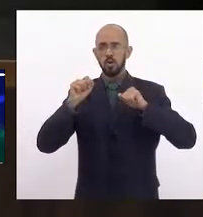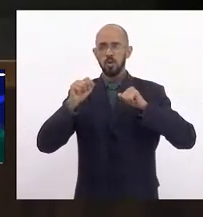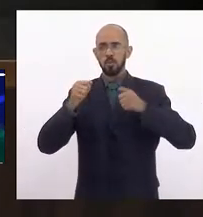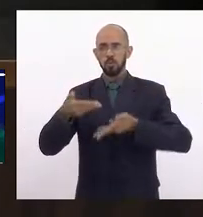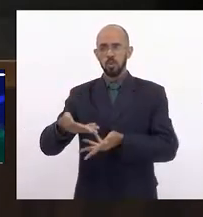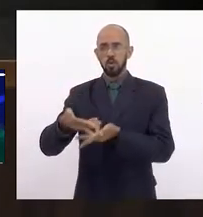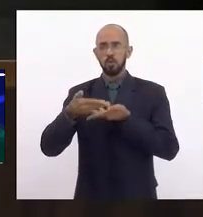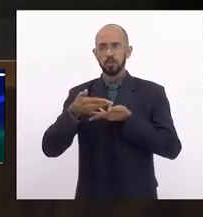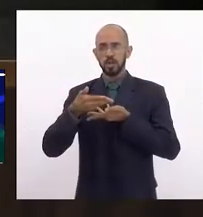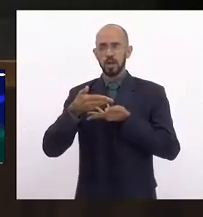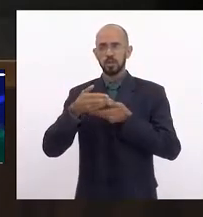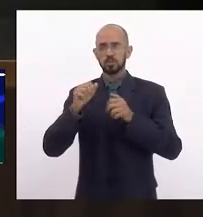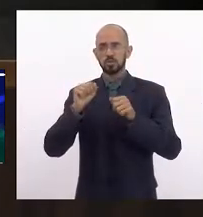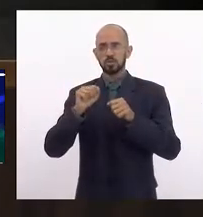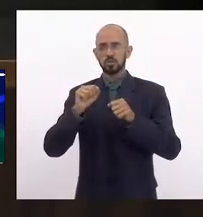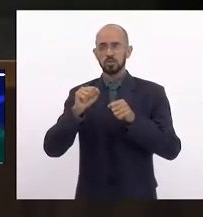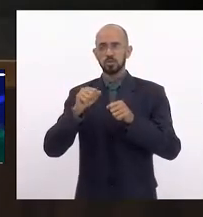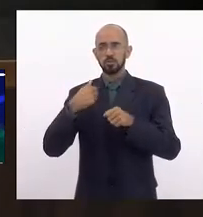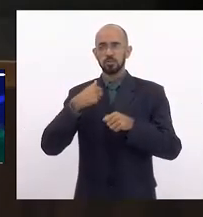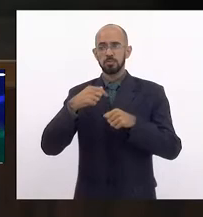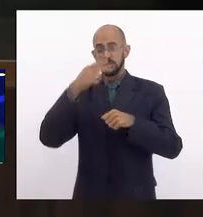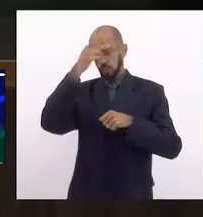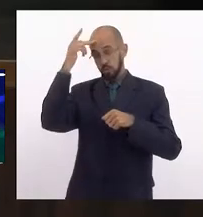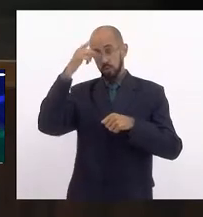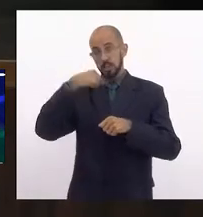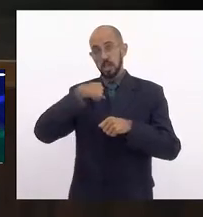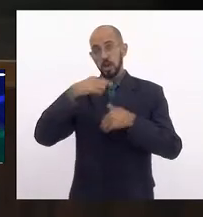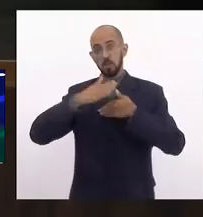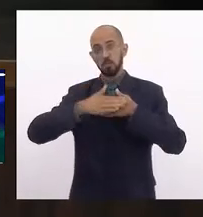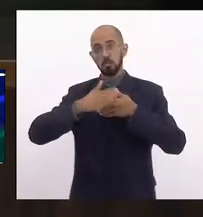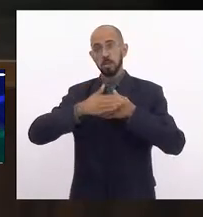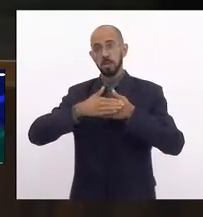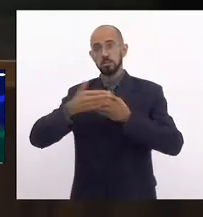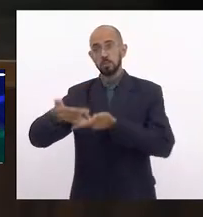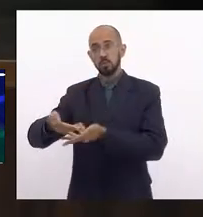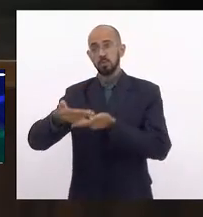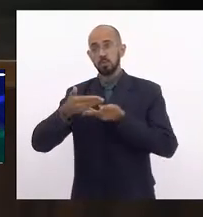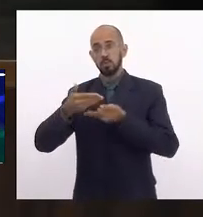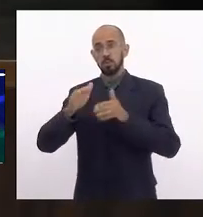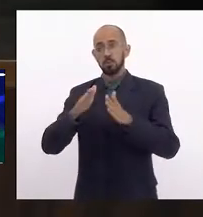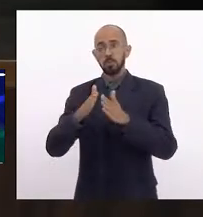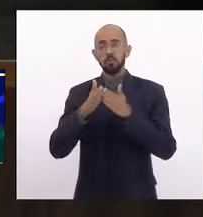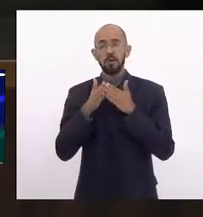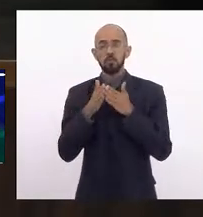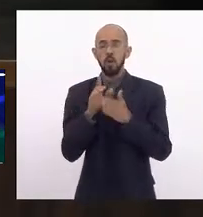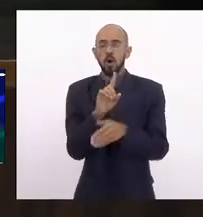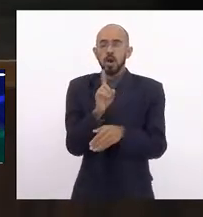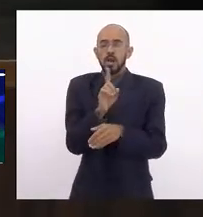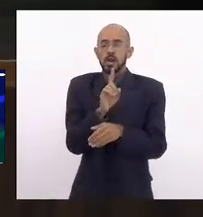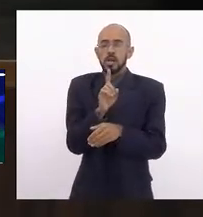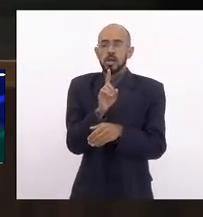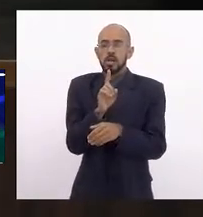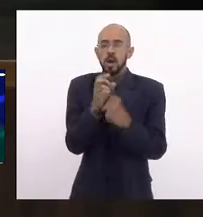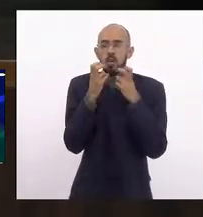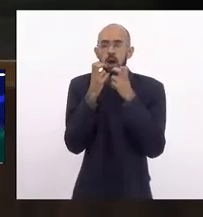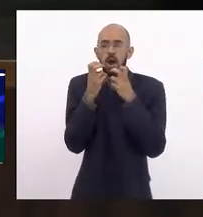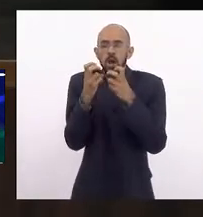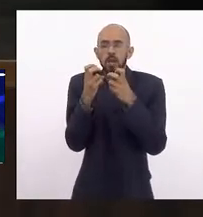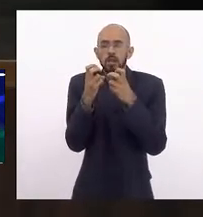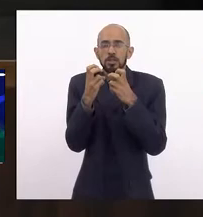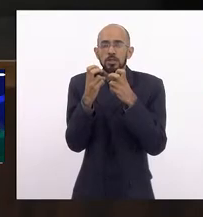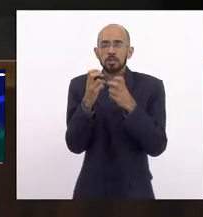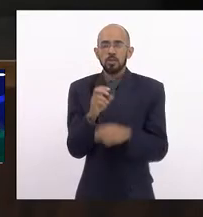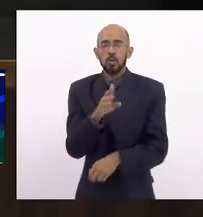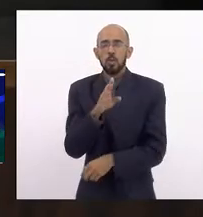por essa deputada pessoas que eu convidei para estar aqui que por favor não se manifestassem com várias nós